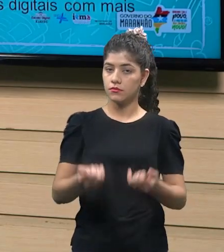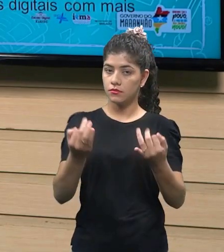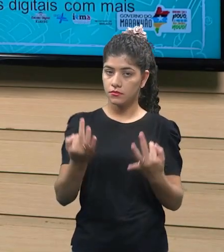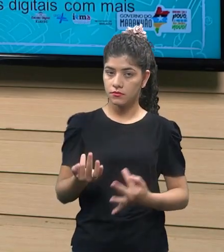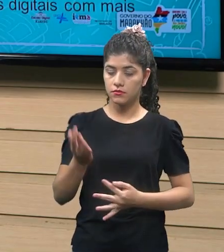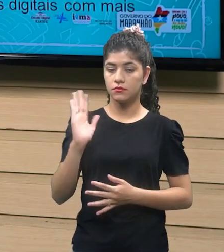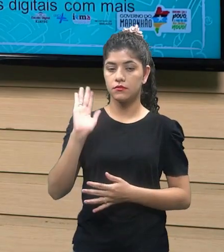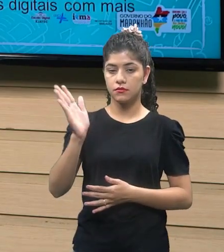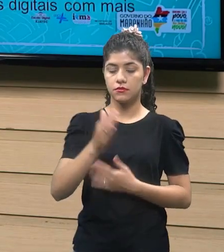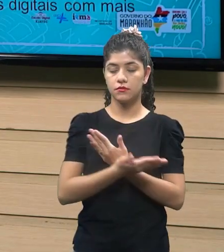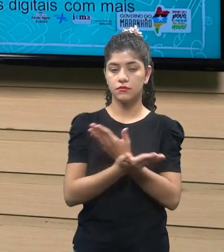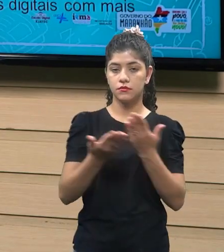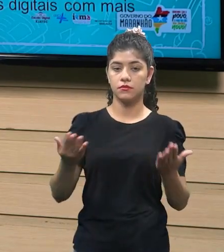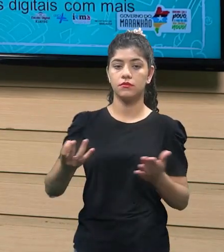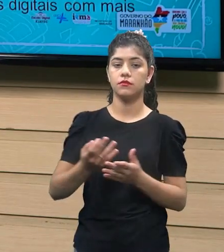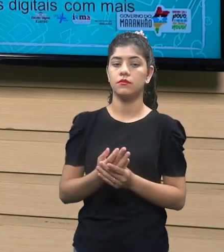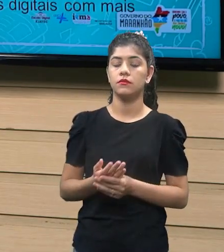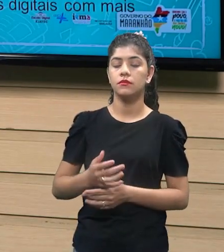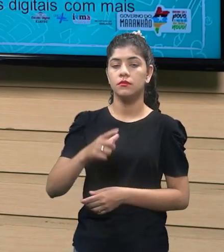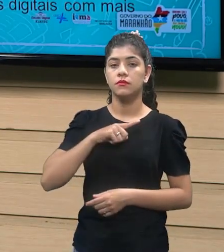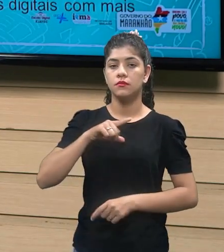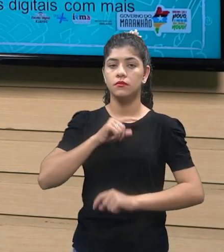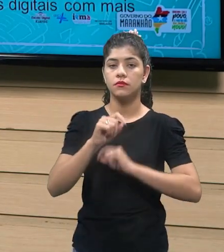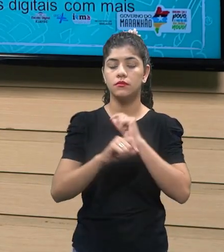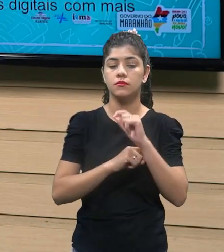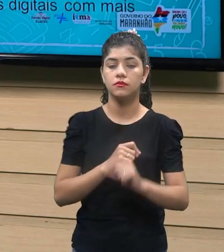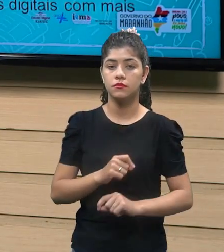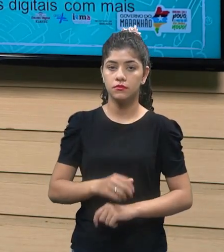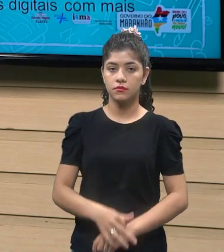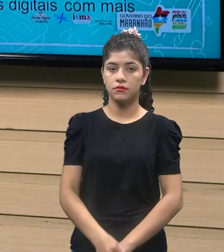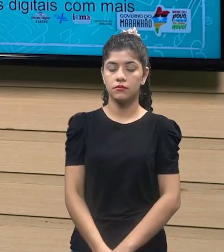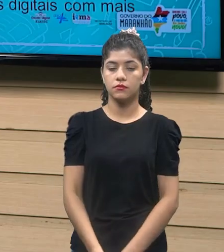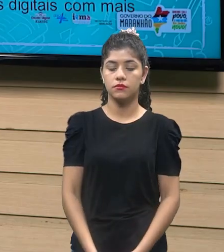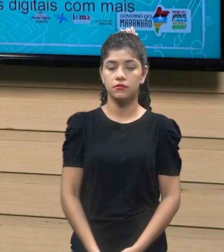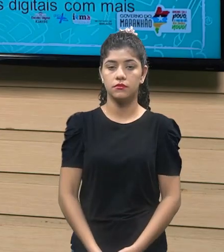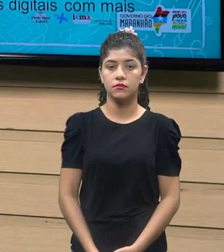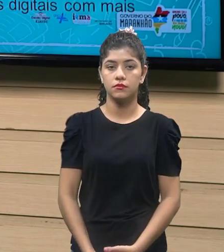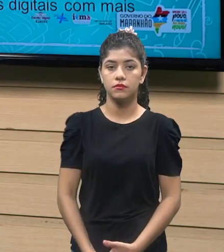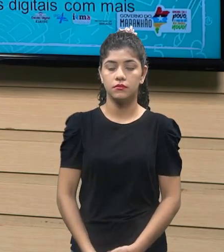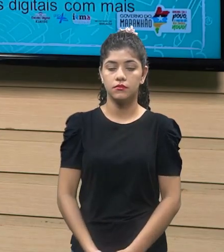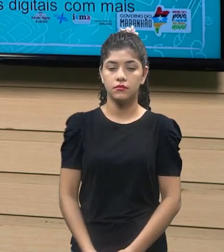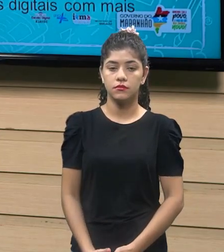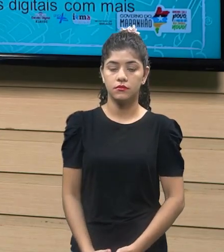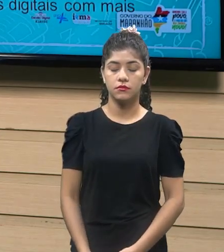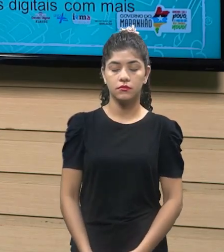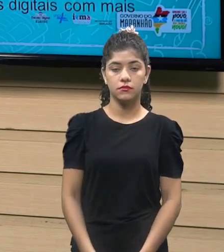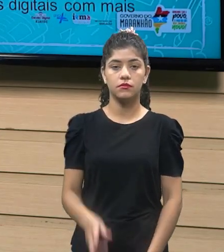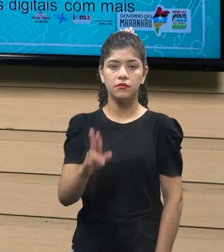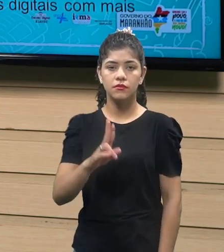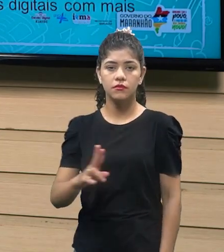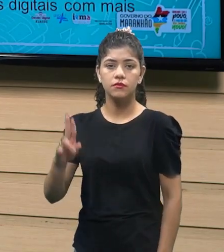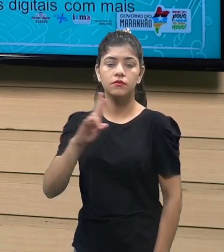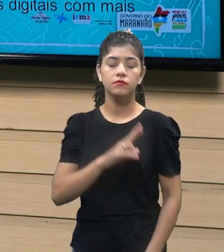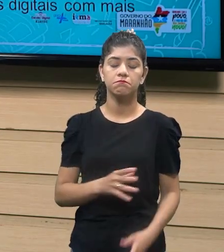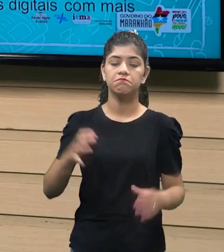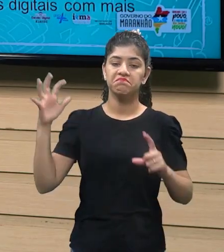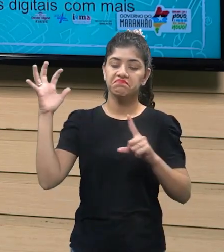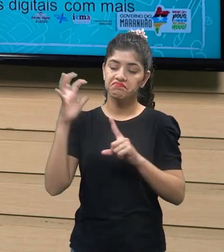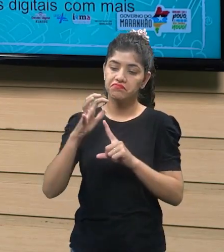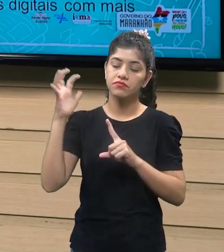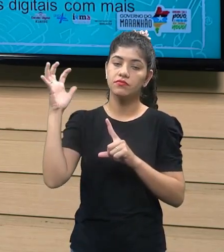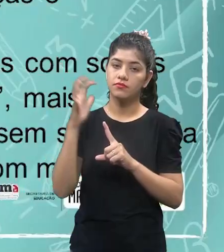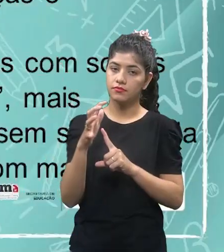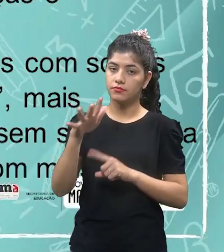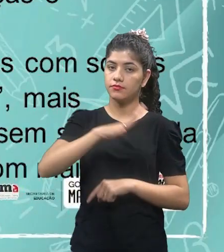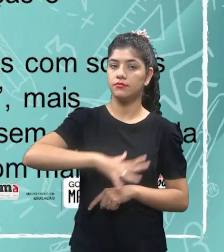vezes, certo? Ele tem uma atuação muito direta, muito importante na área de